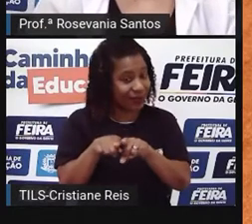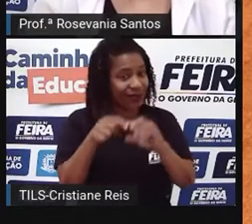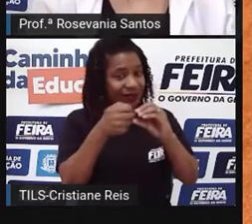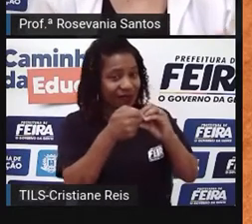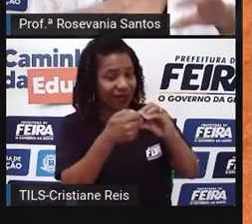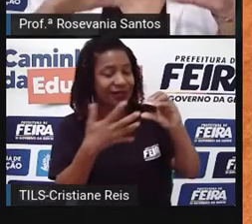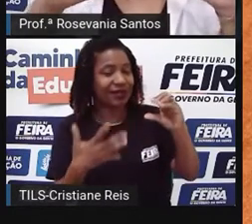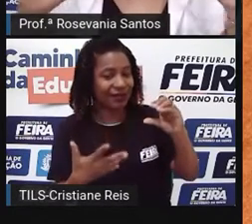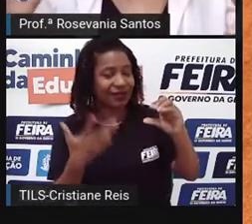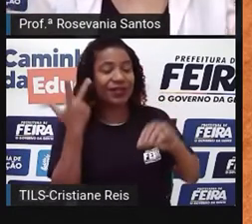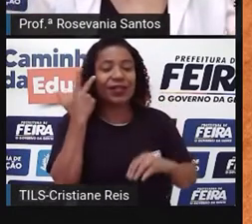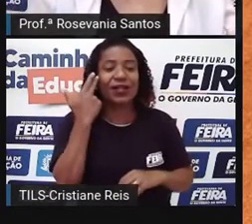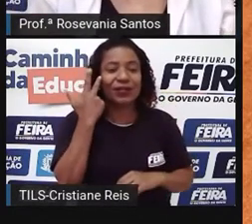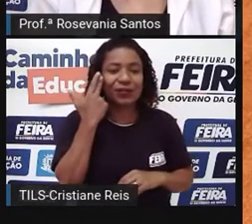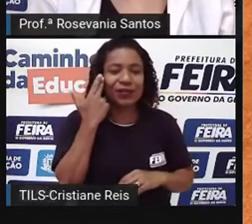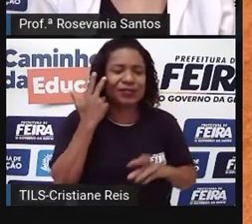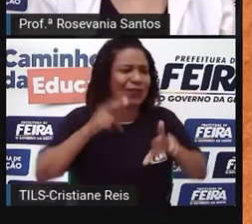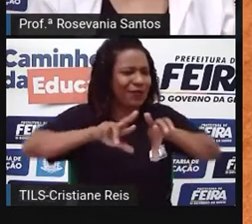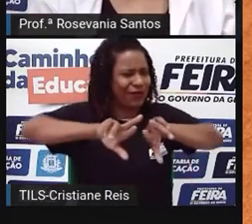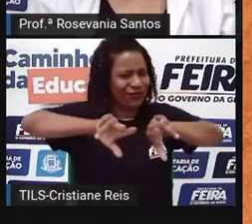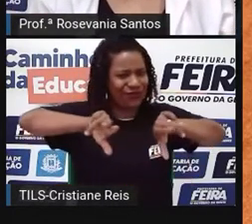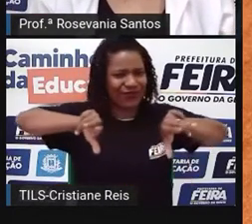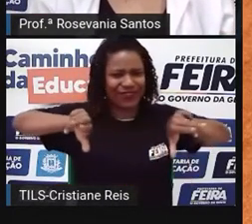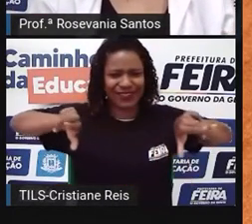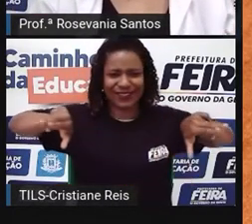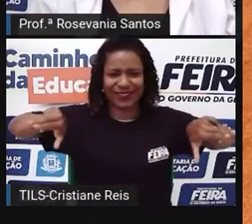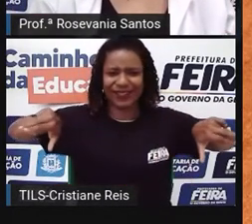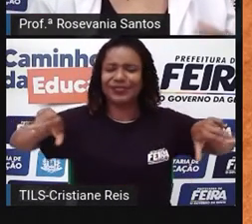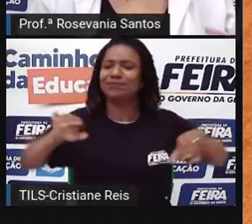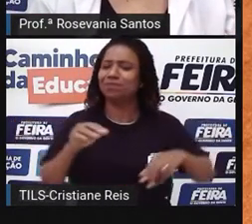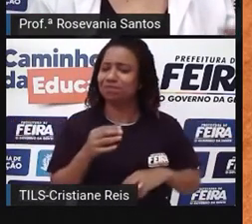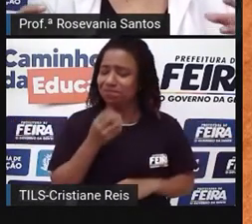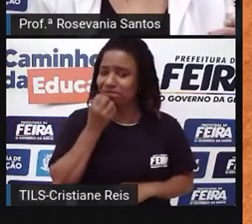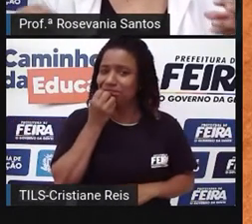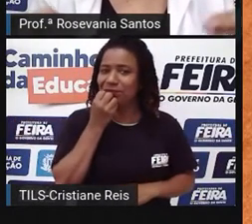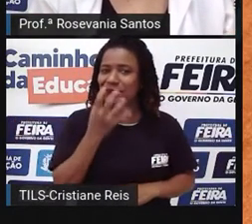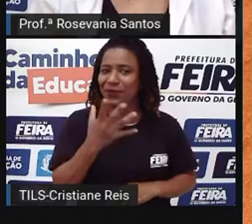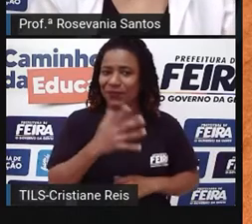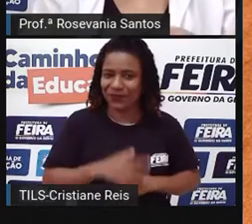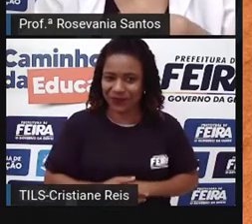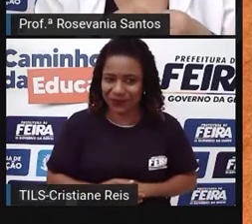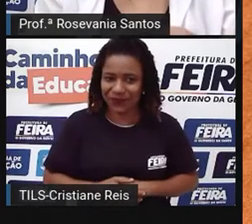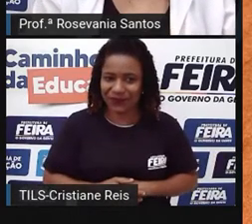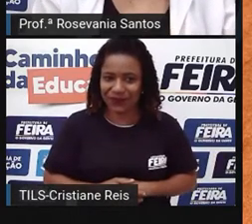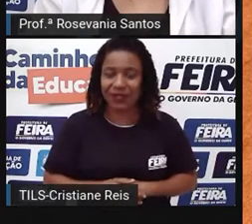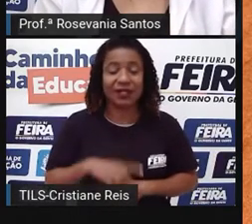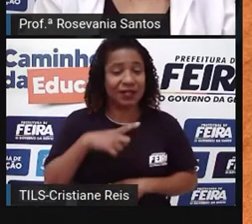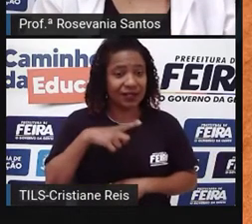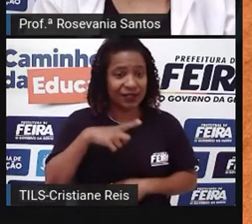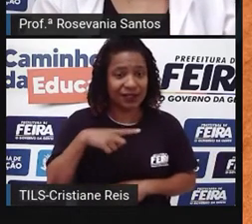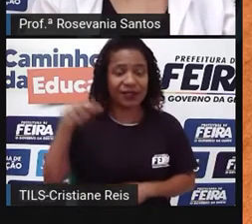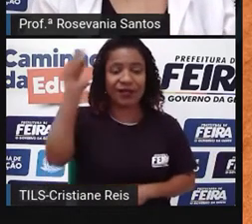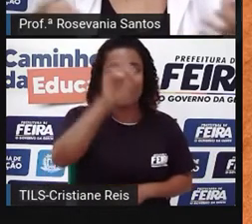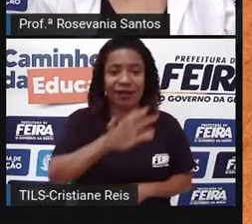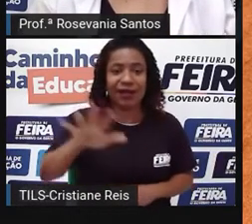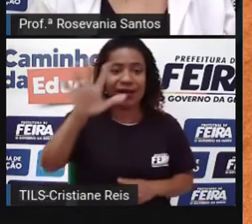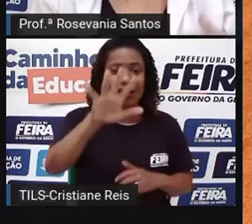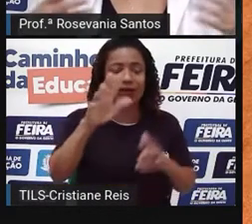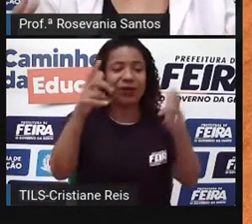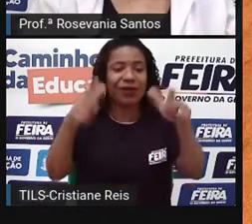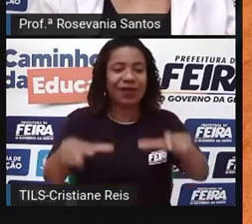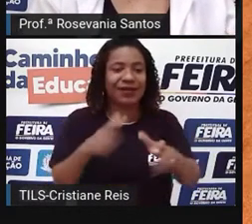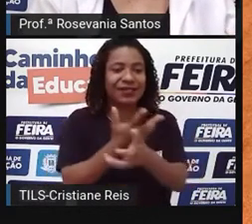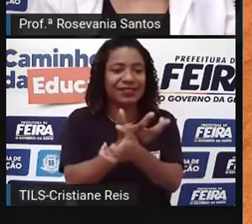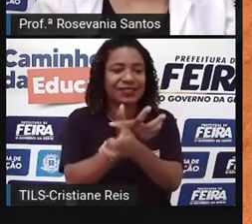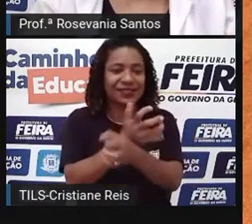aspectos naturais, ela tem uma diversidade muito grande. Então você vai ter desde áreas muito secas até áreas